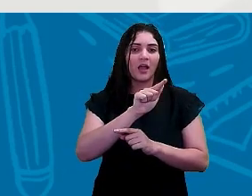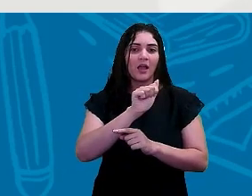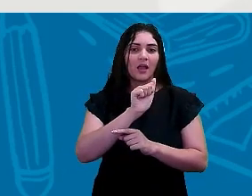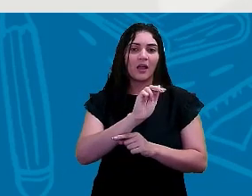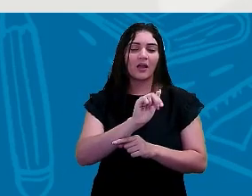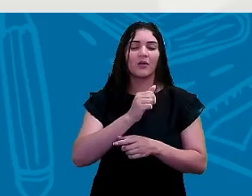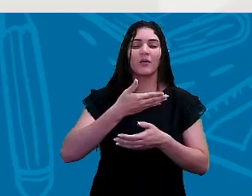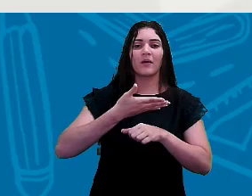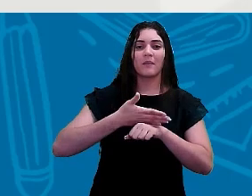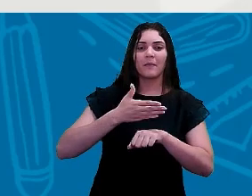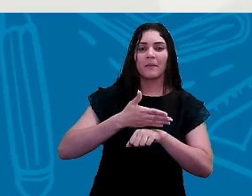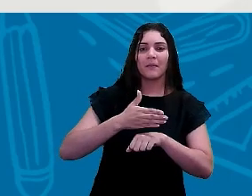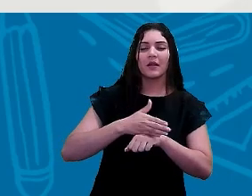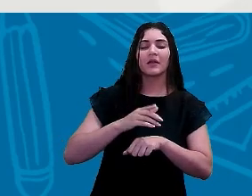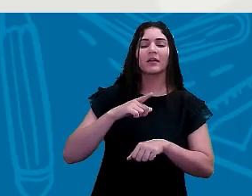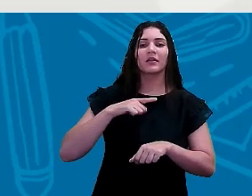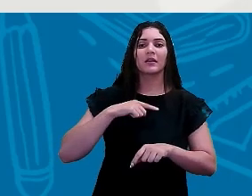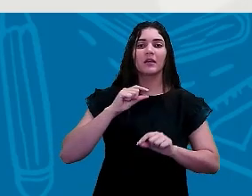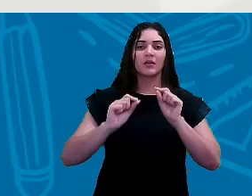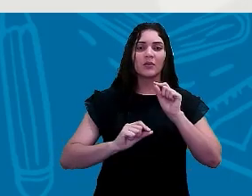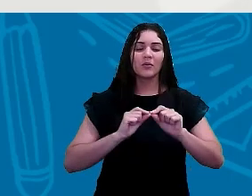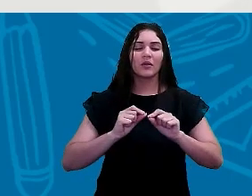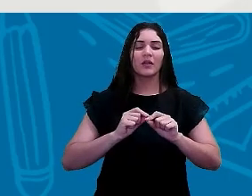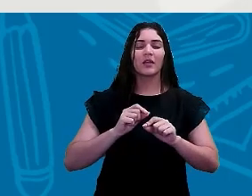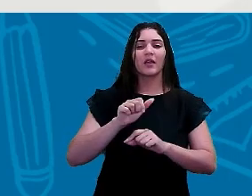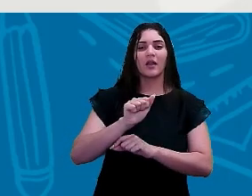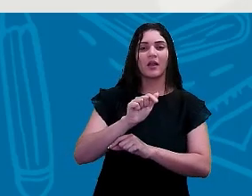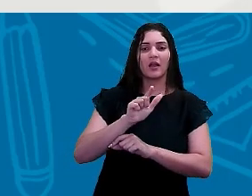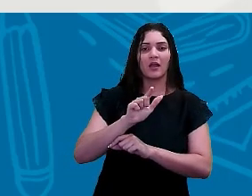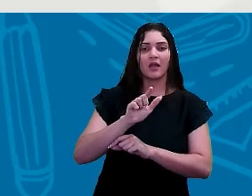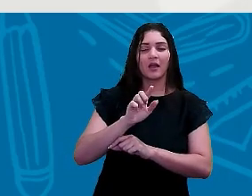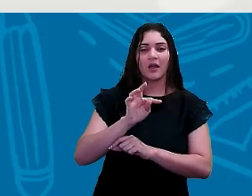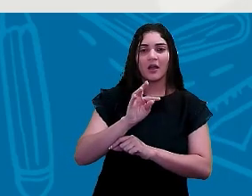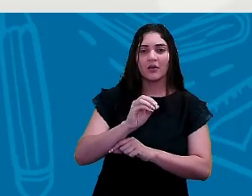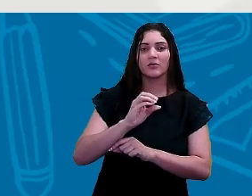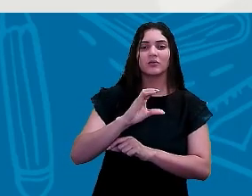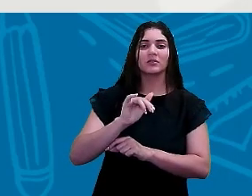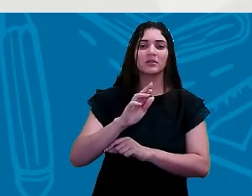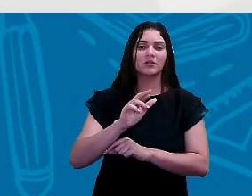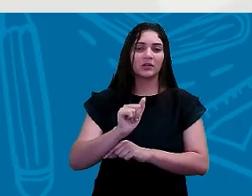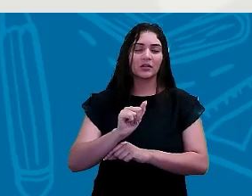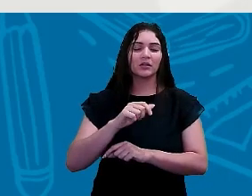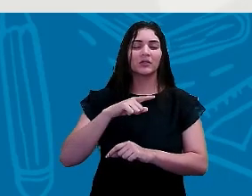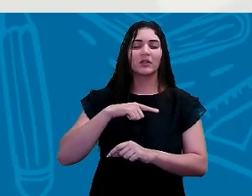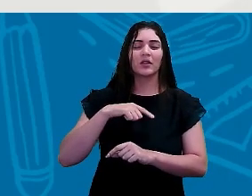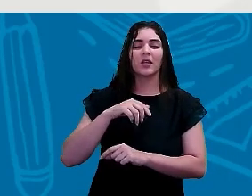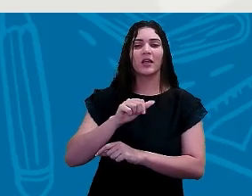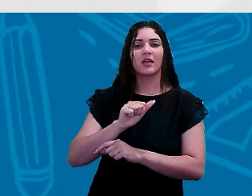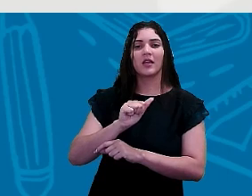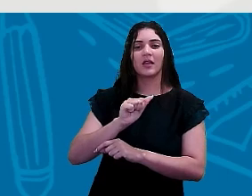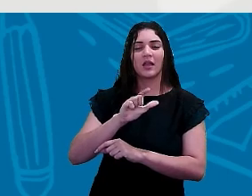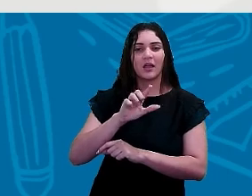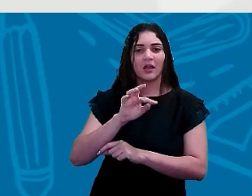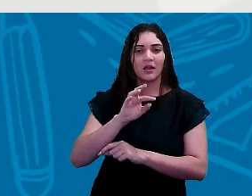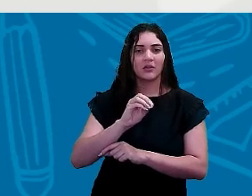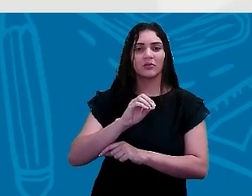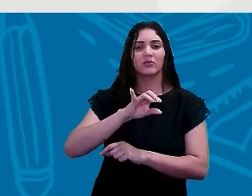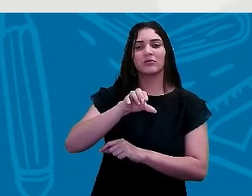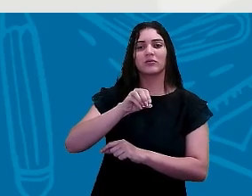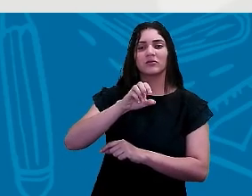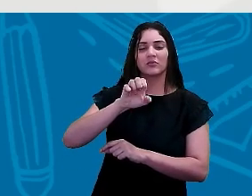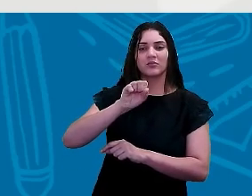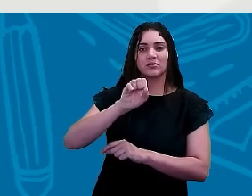Balança, temos Alto do Cigano, Alto José Leal, temos o